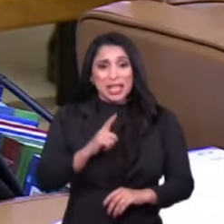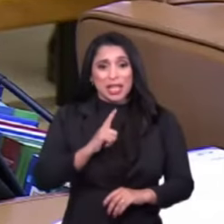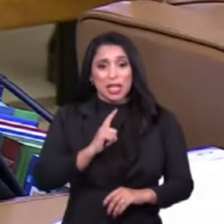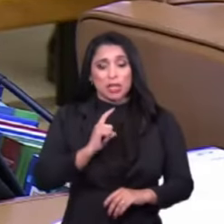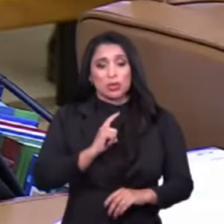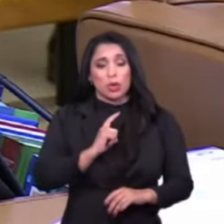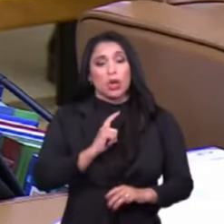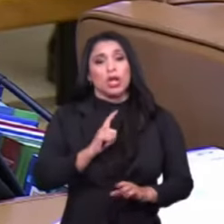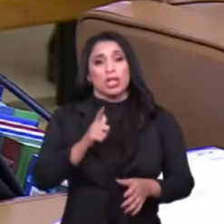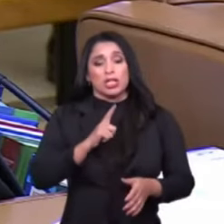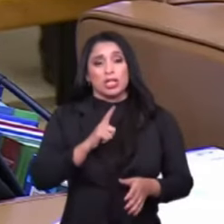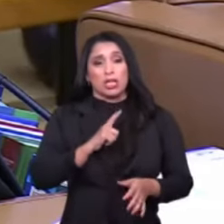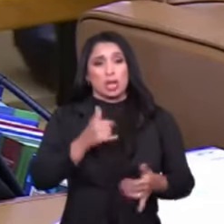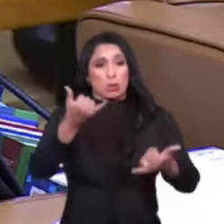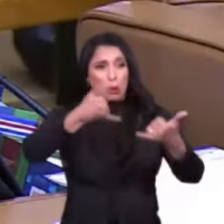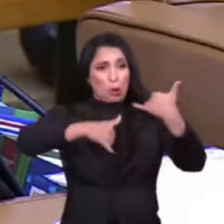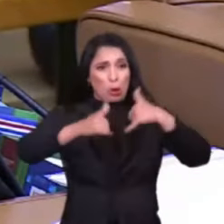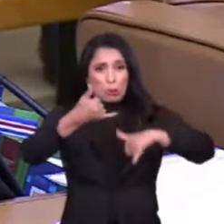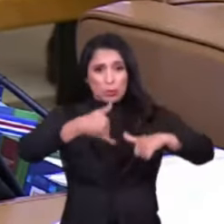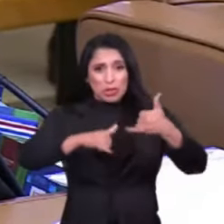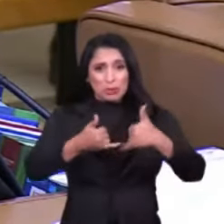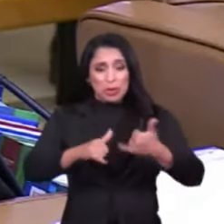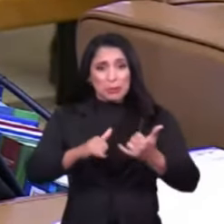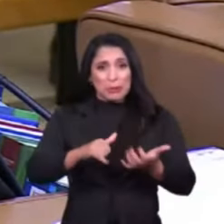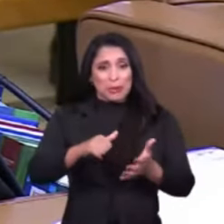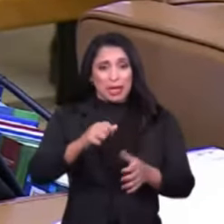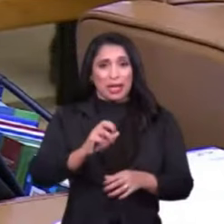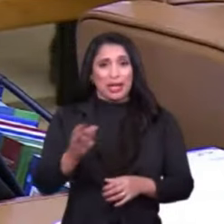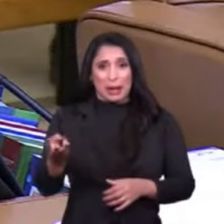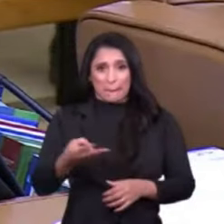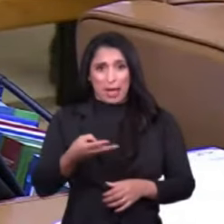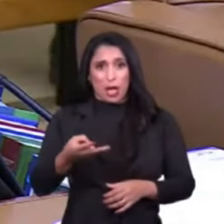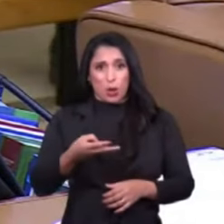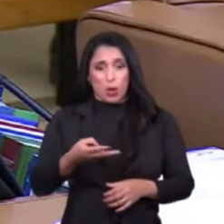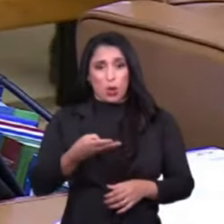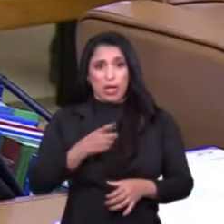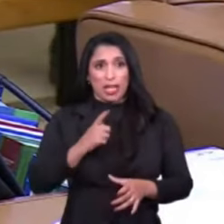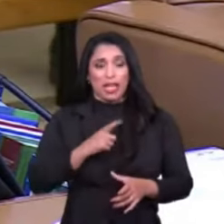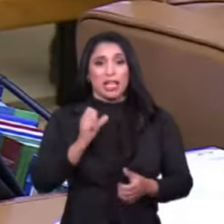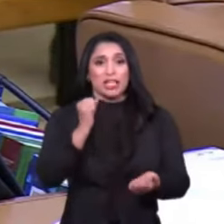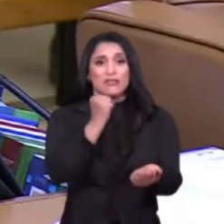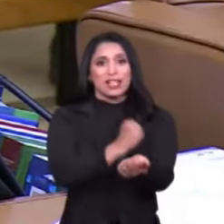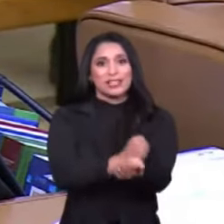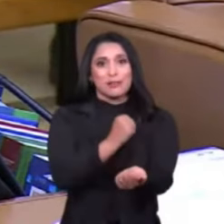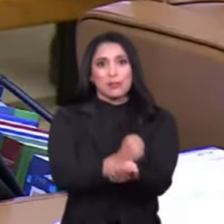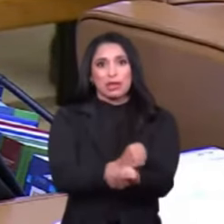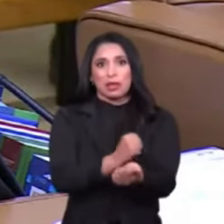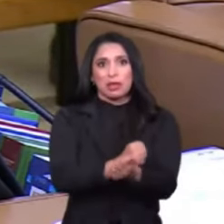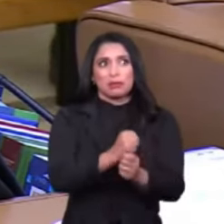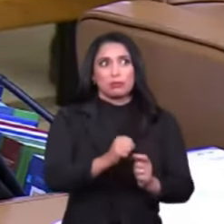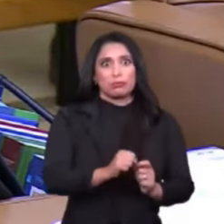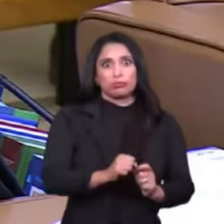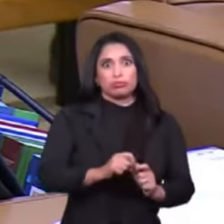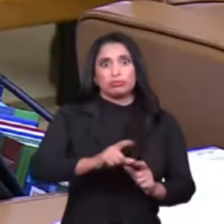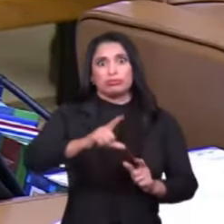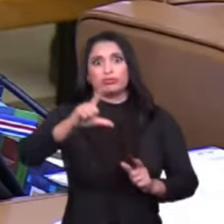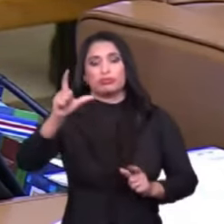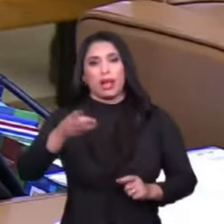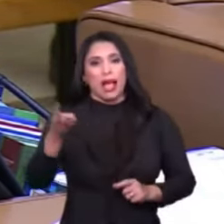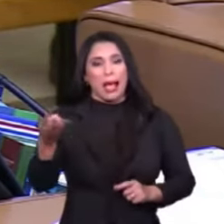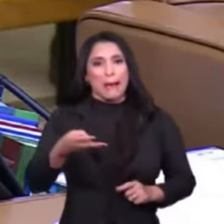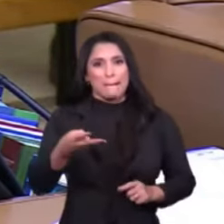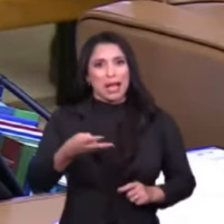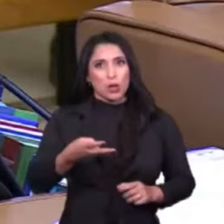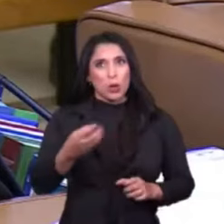delta-THC, principal componente da planta com poder dependógeno, aumentou muito. A maconha dos